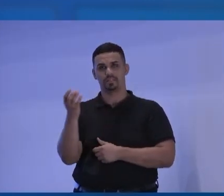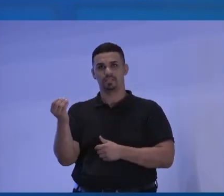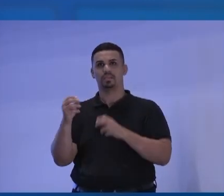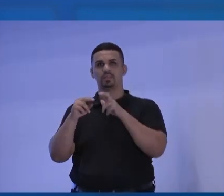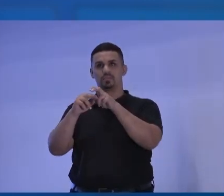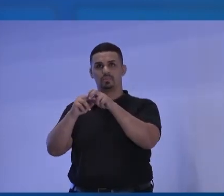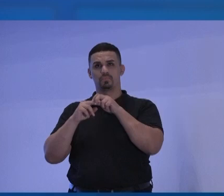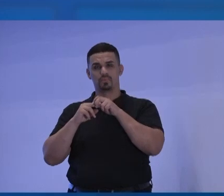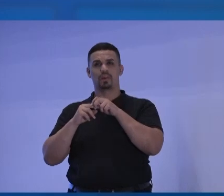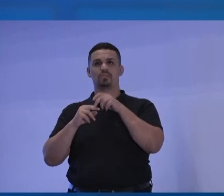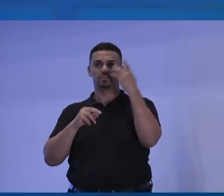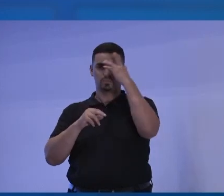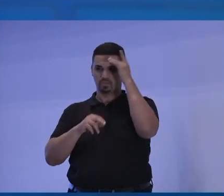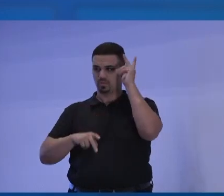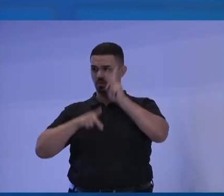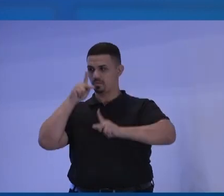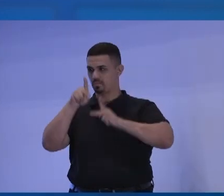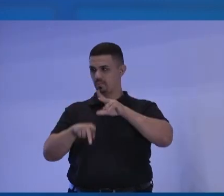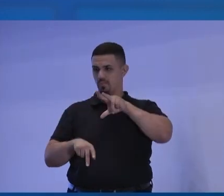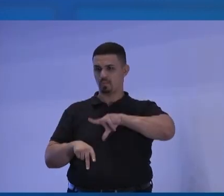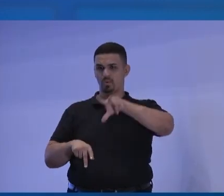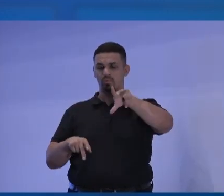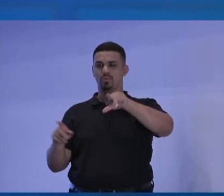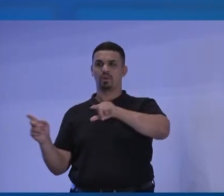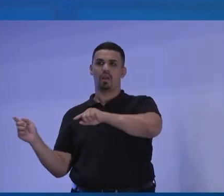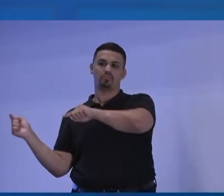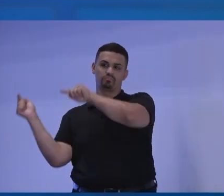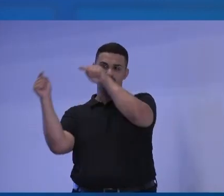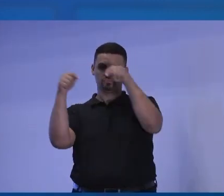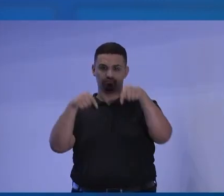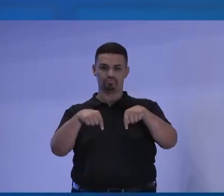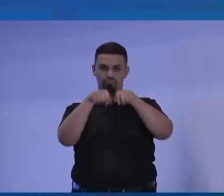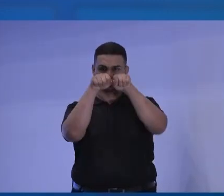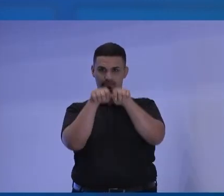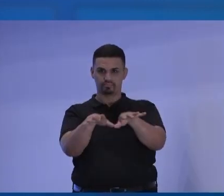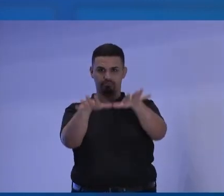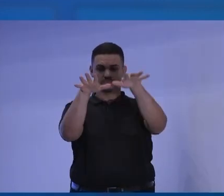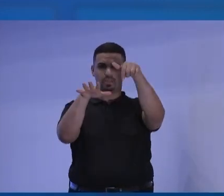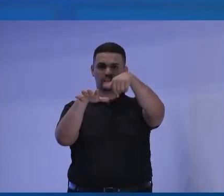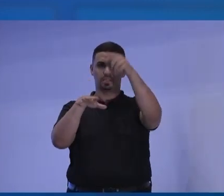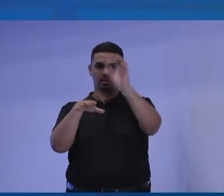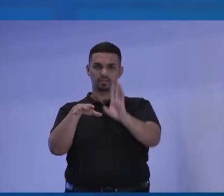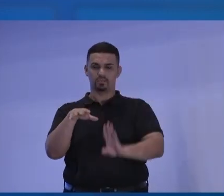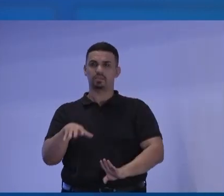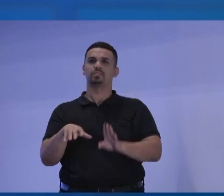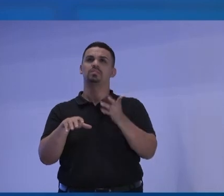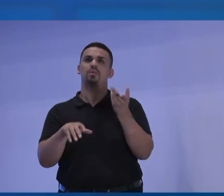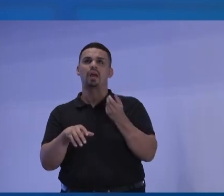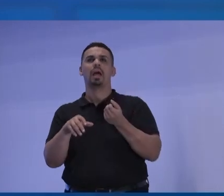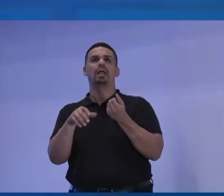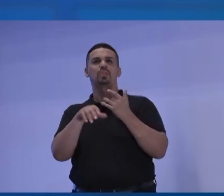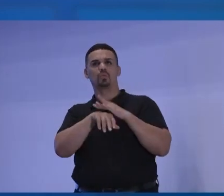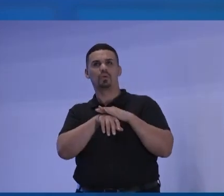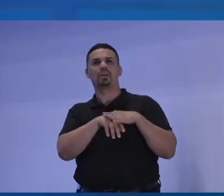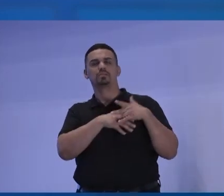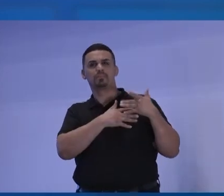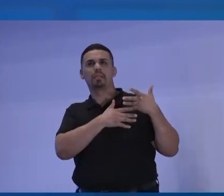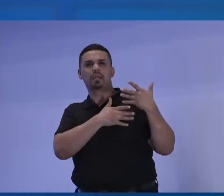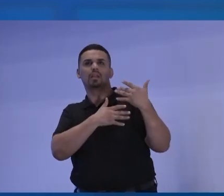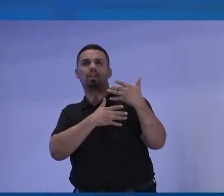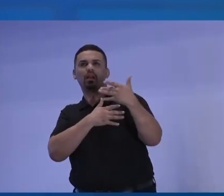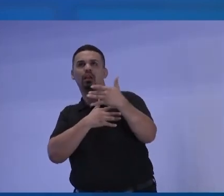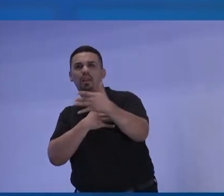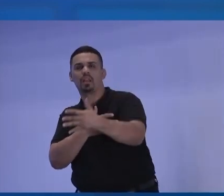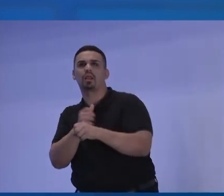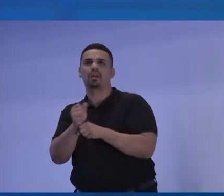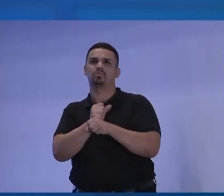portugueses. A doença foi se disseminando sem qualquer controle, sem qualquer tratamento ao longo dos anos, até que, em